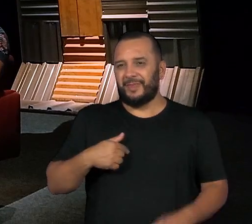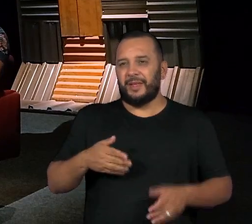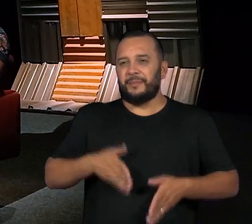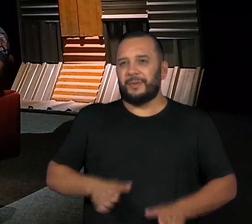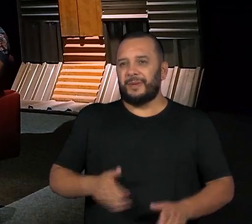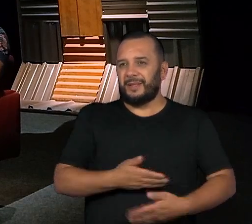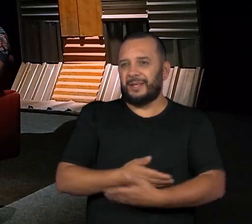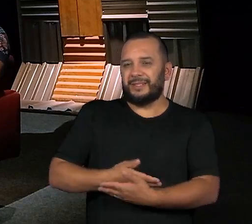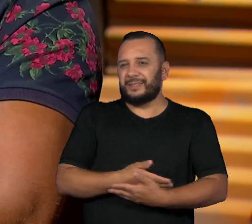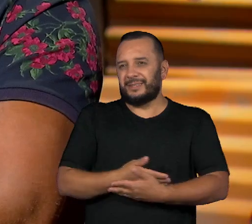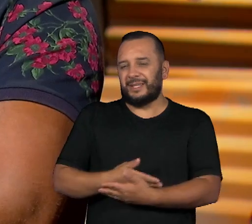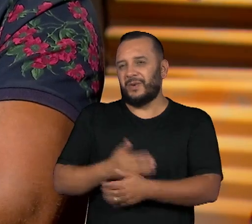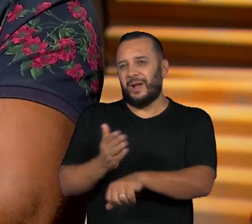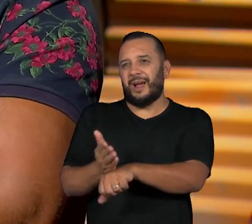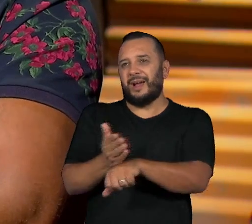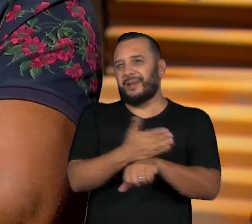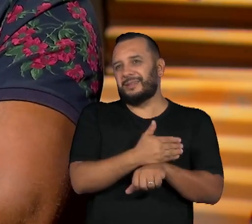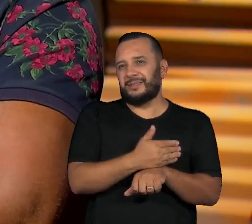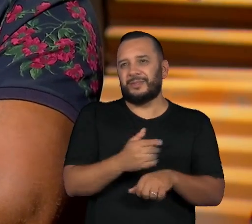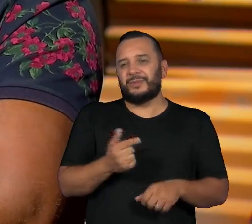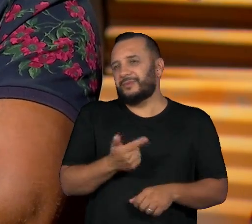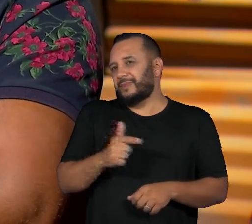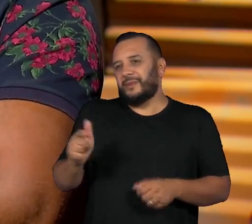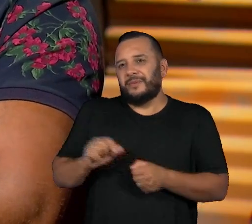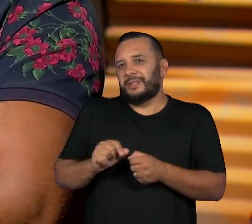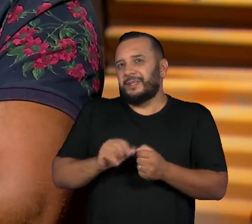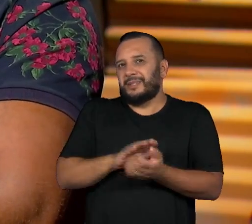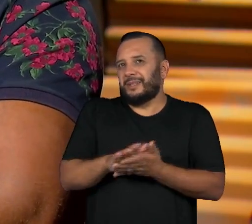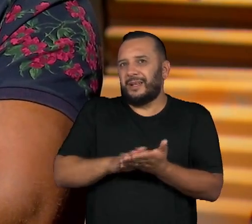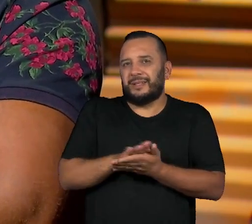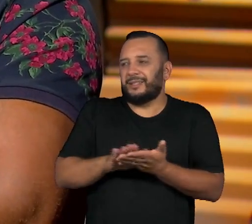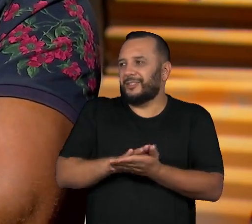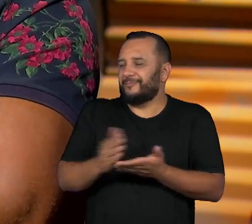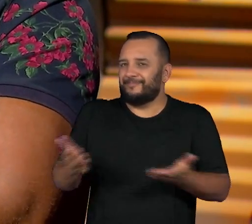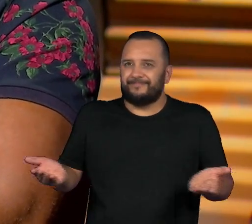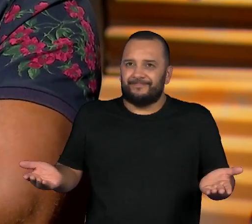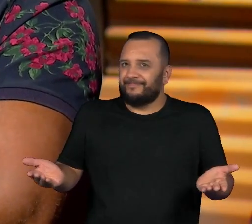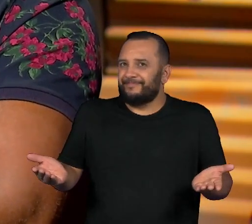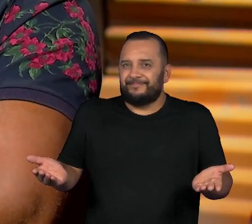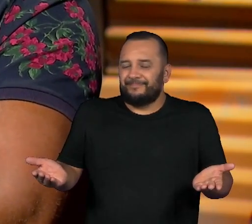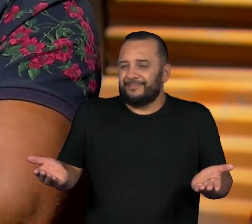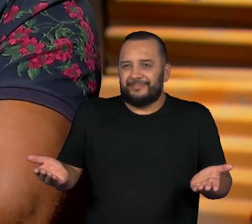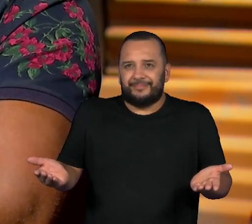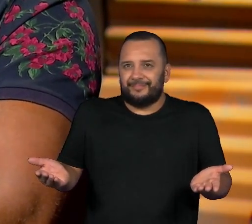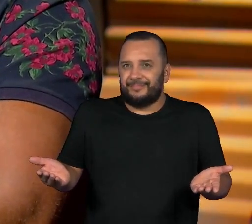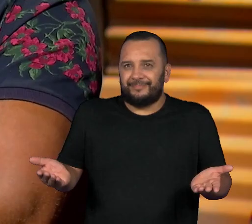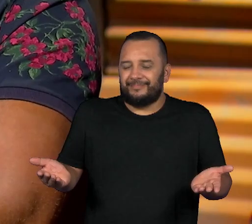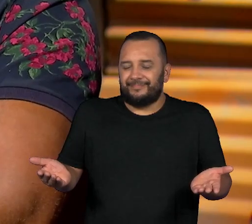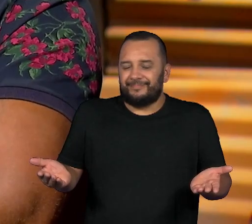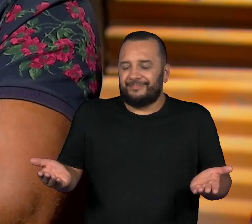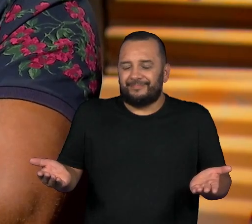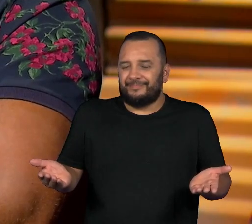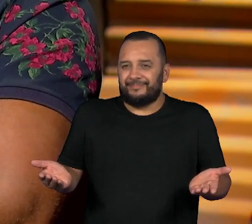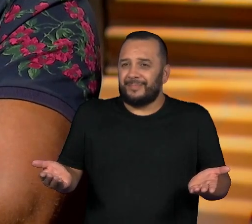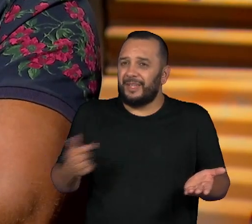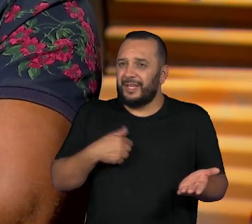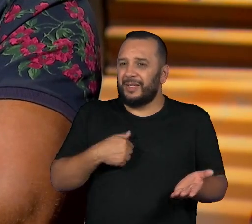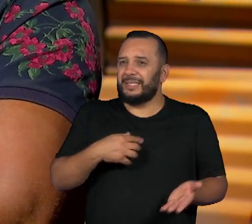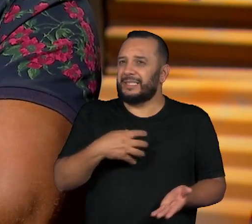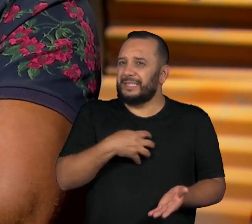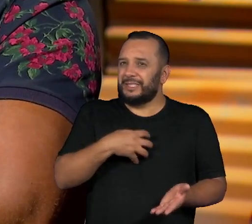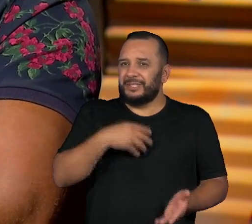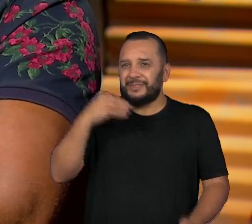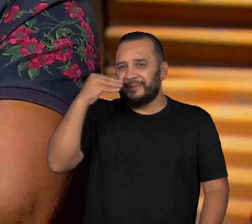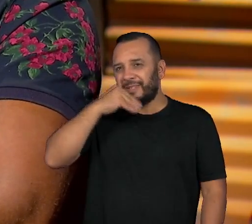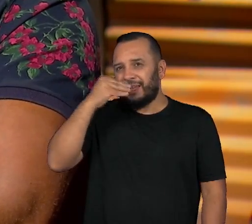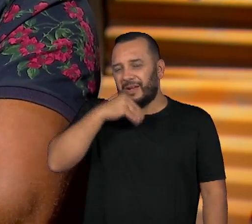prematura e a gente não tinha o que fazer, a gente não tinha dinheiro, não tinha nada e não tinha o que fazer, né? E eu me senti muito impotente